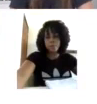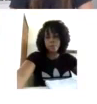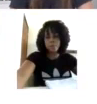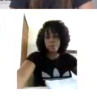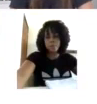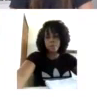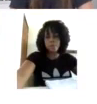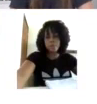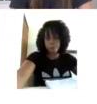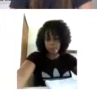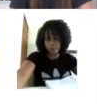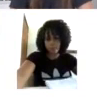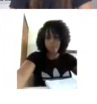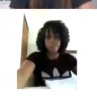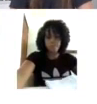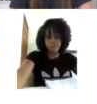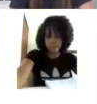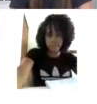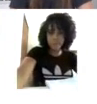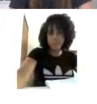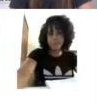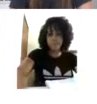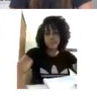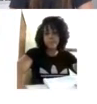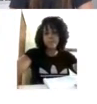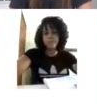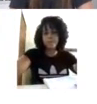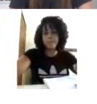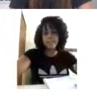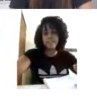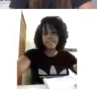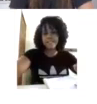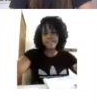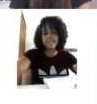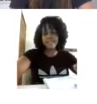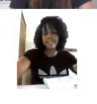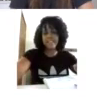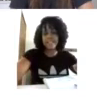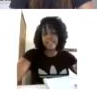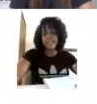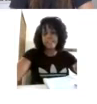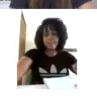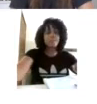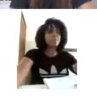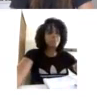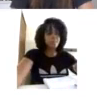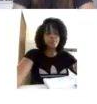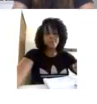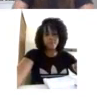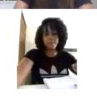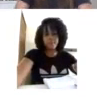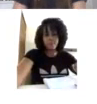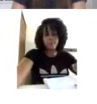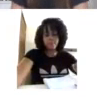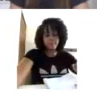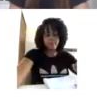Axé, vamos em frente, passa a bola agora para os bolsistas, primeiro para o supervisor, e eles fazem aí a metodologia que eles